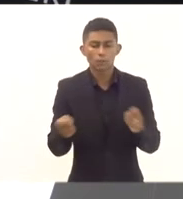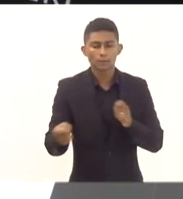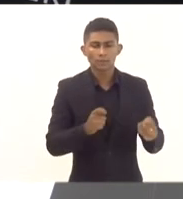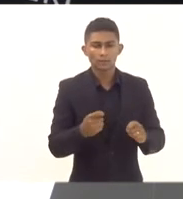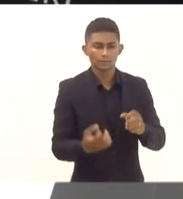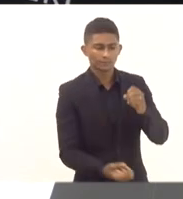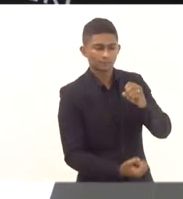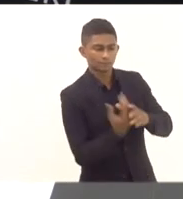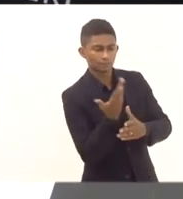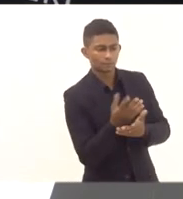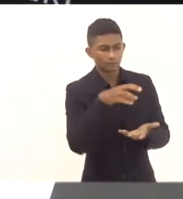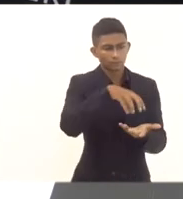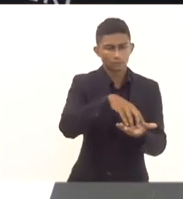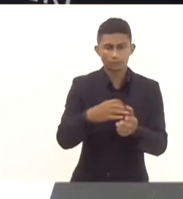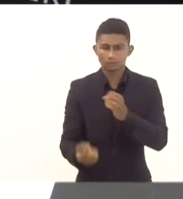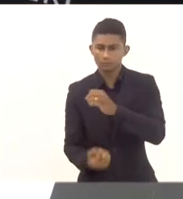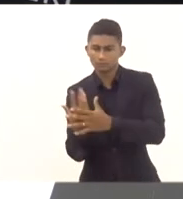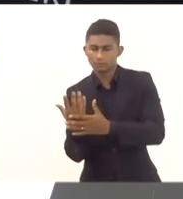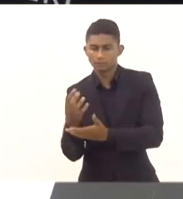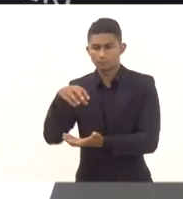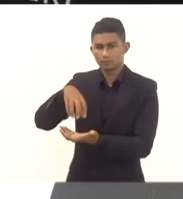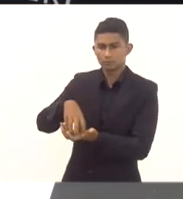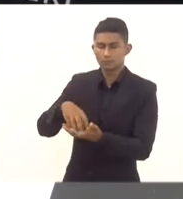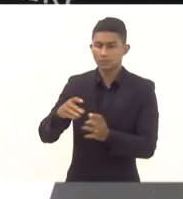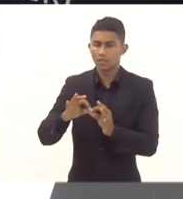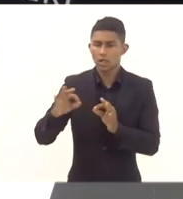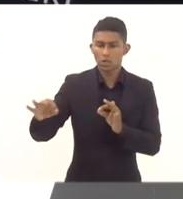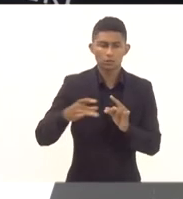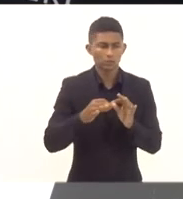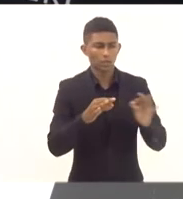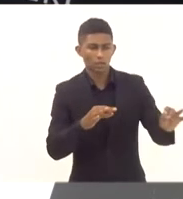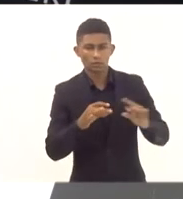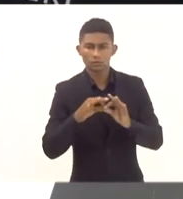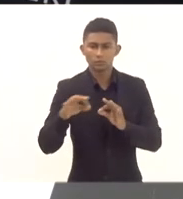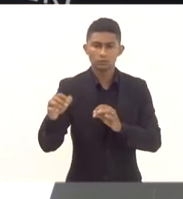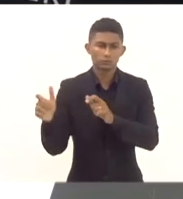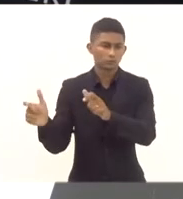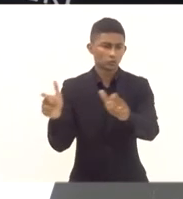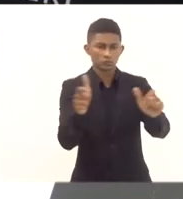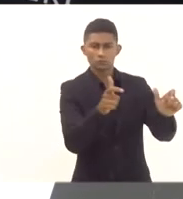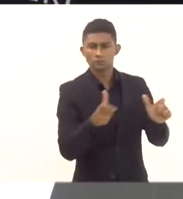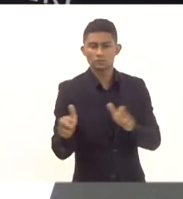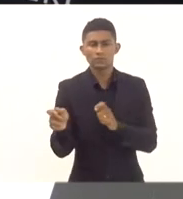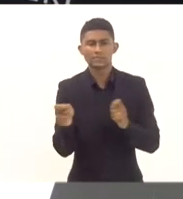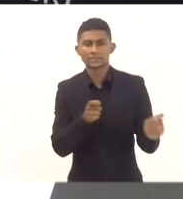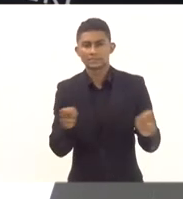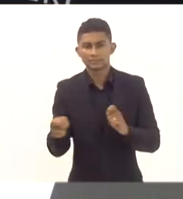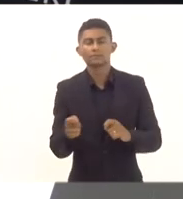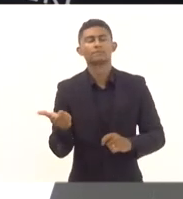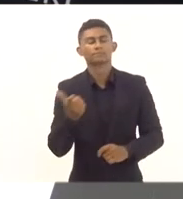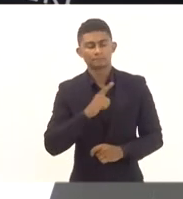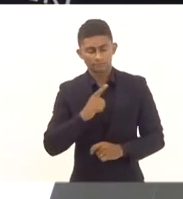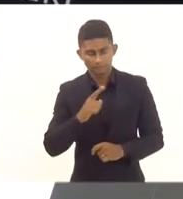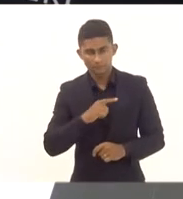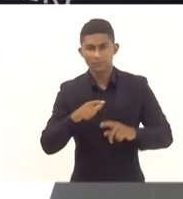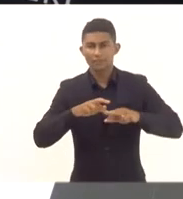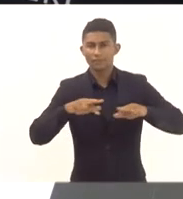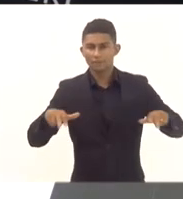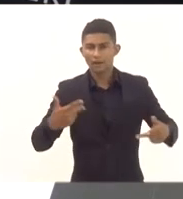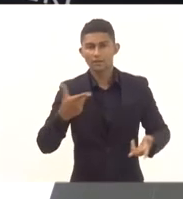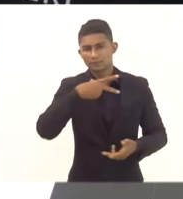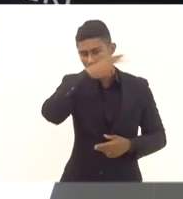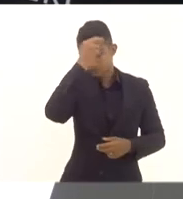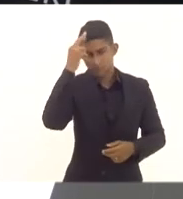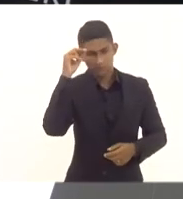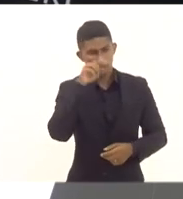de postos fora da capital então nós temos um monte de termos de cooperação técnica assinado com as